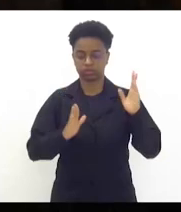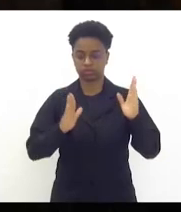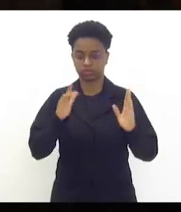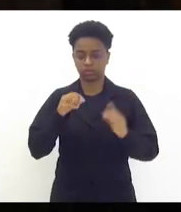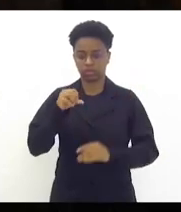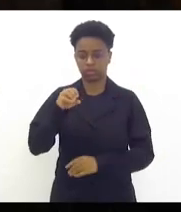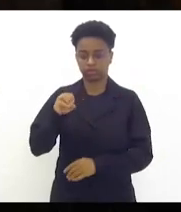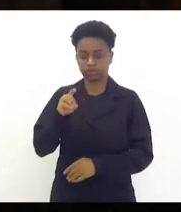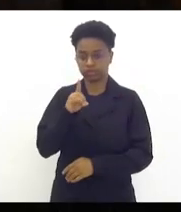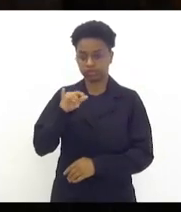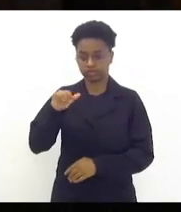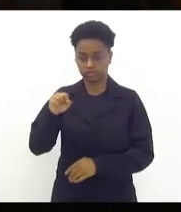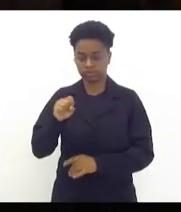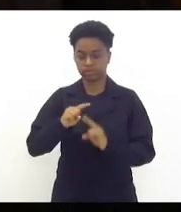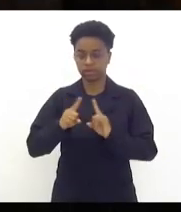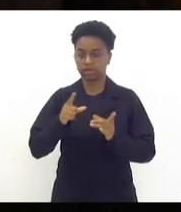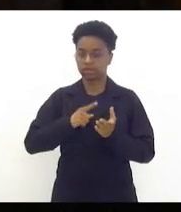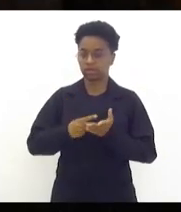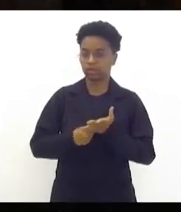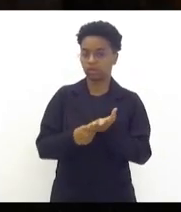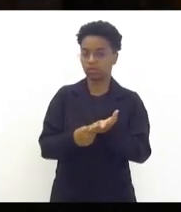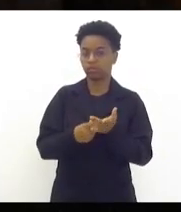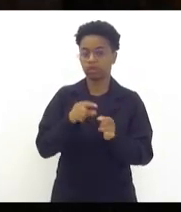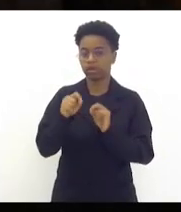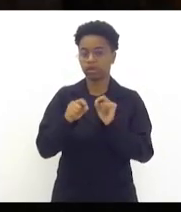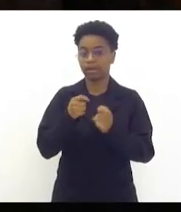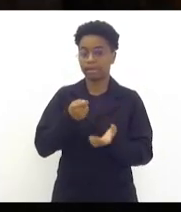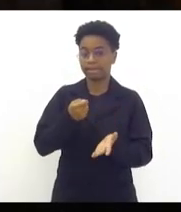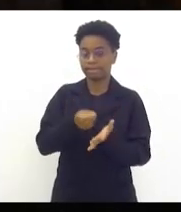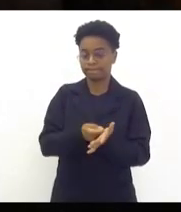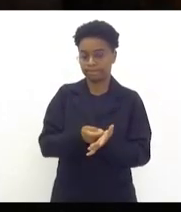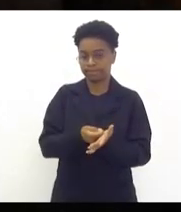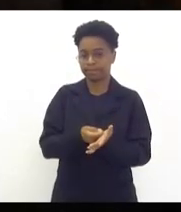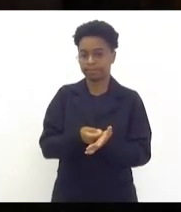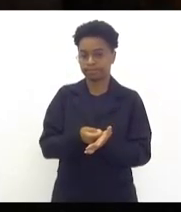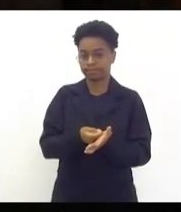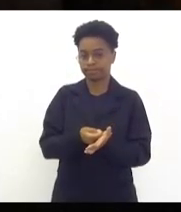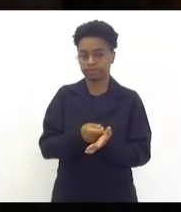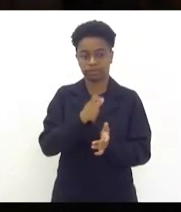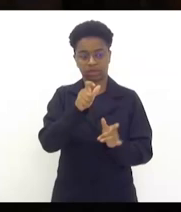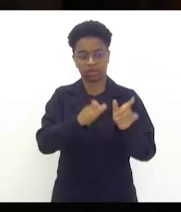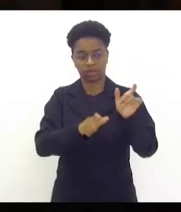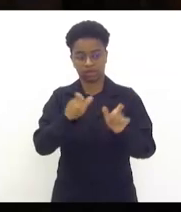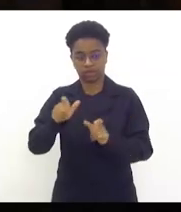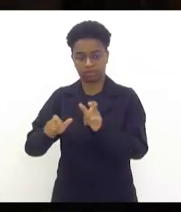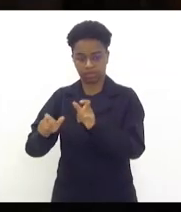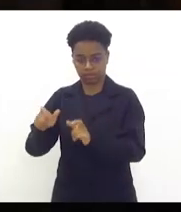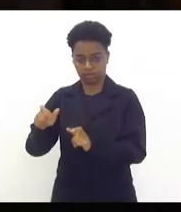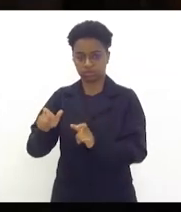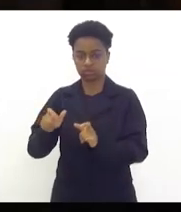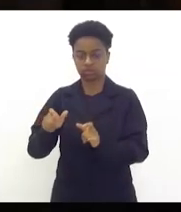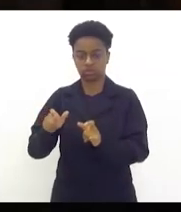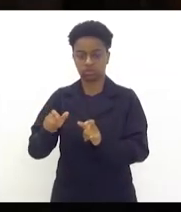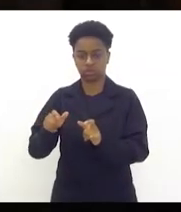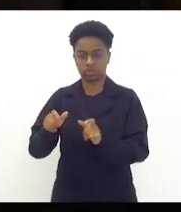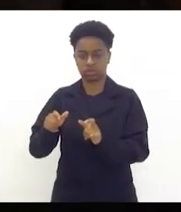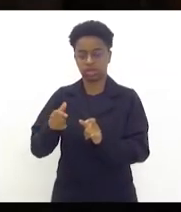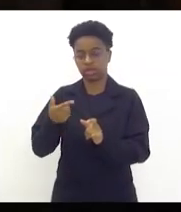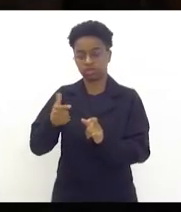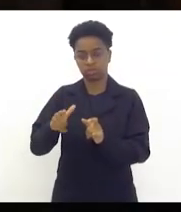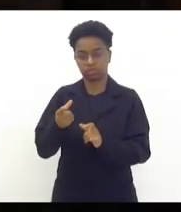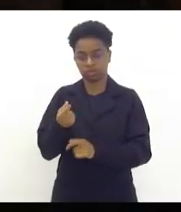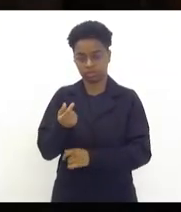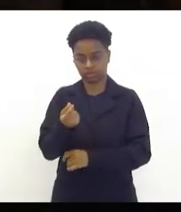com compromisso dele fazer o pagamento a essas pessoas tão desprovidas de